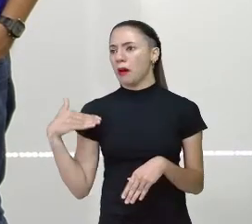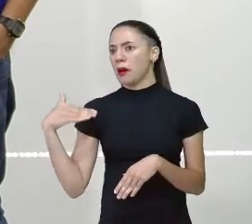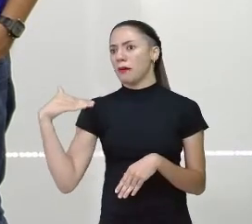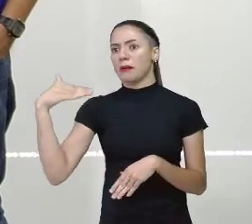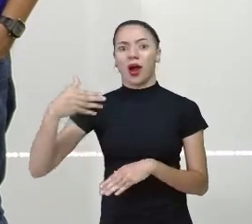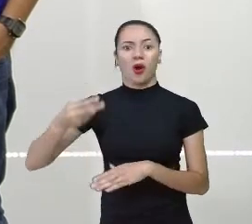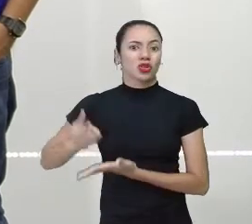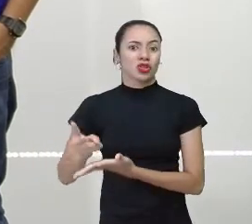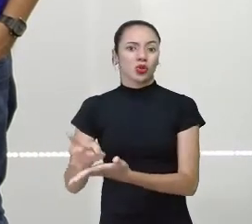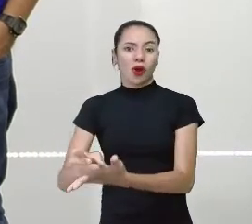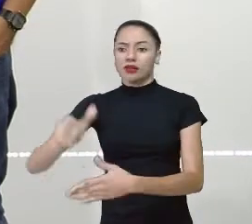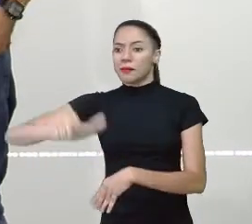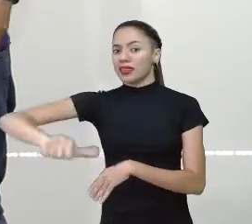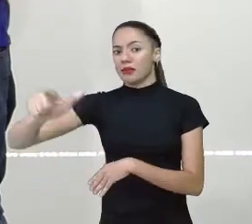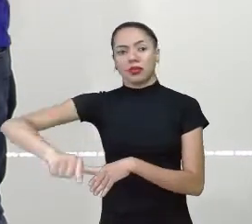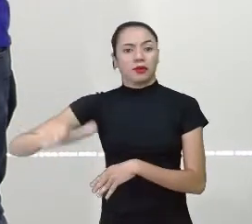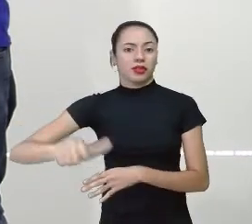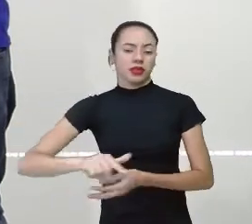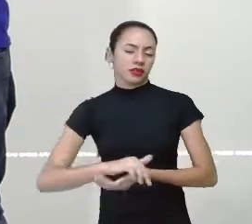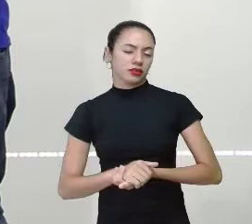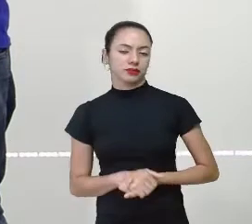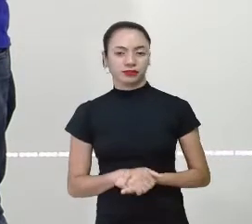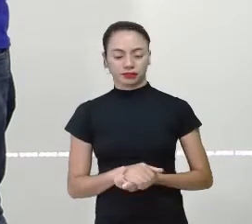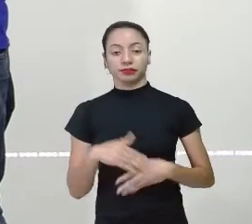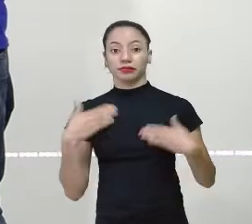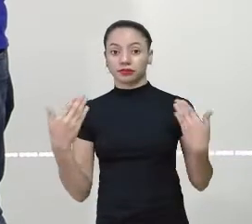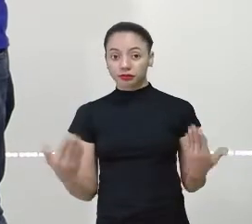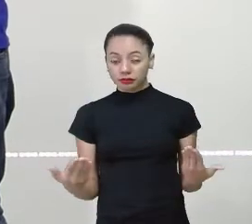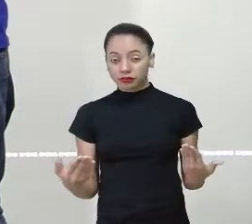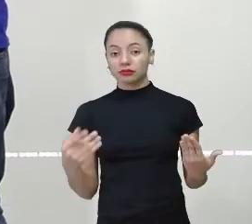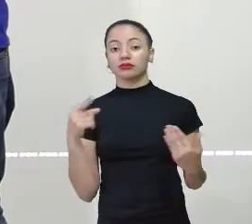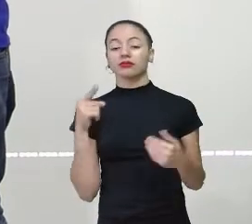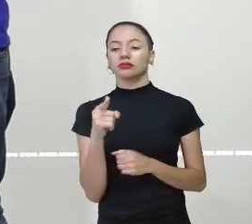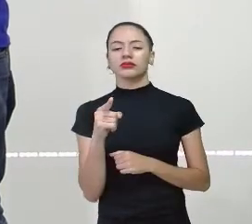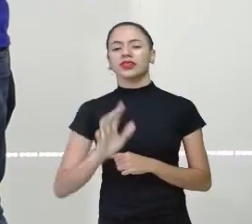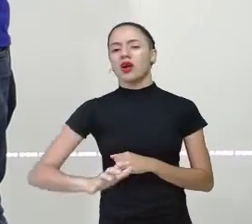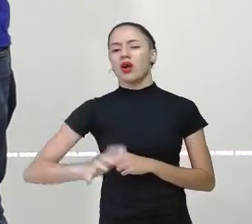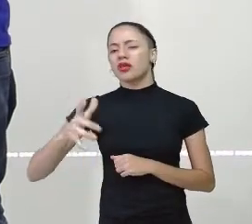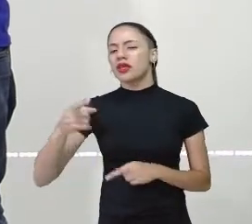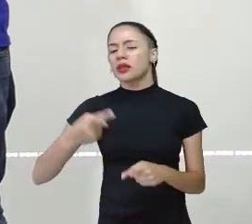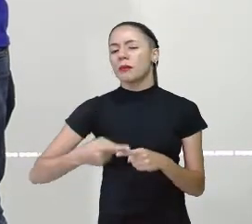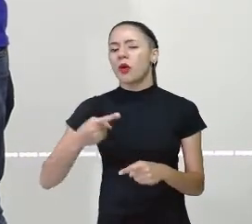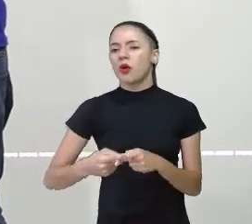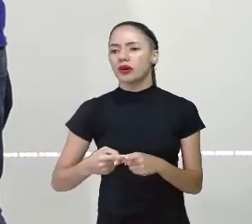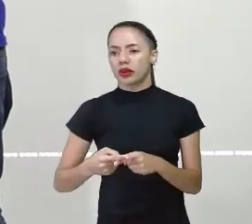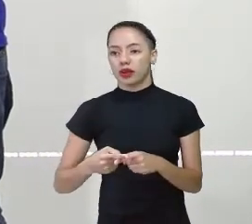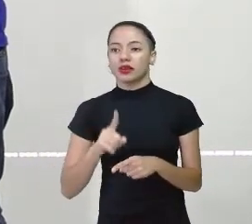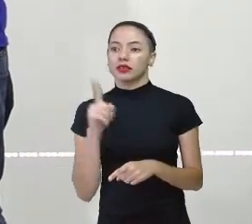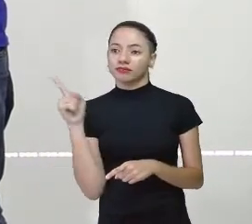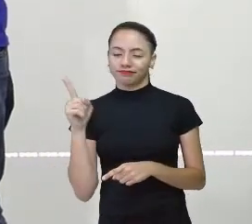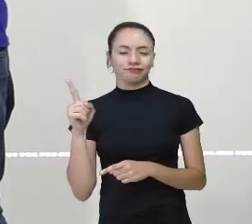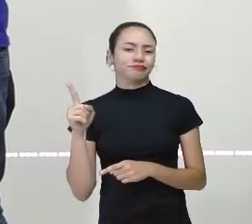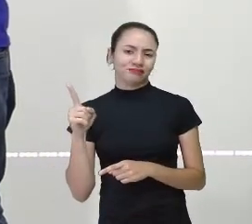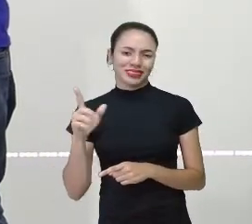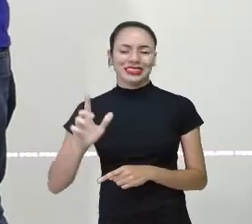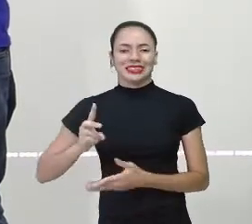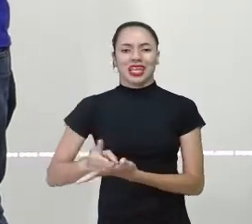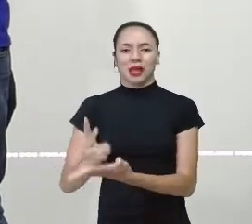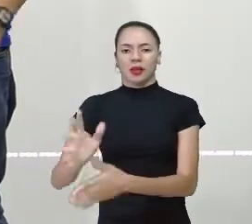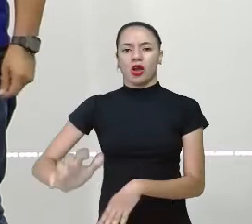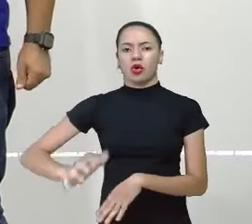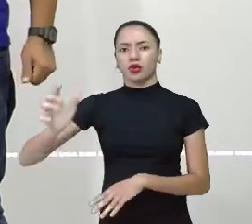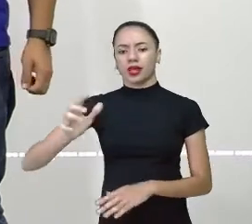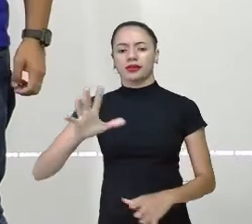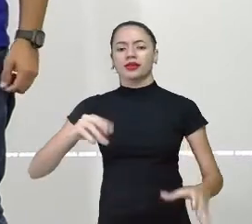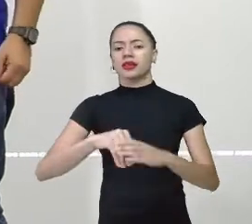repetindo. Então, gente, tudo isso é levado devido, infelizmente, a algo muito presente em nossa sociedade, que é a